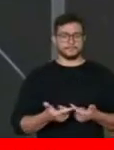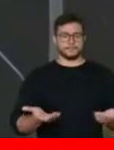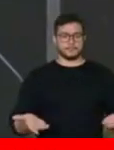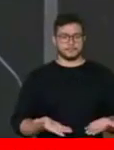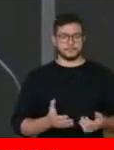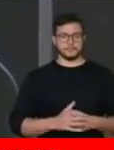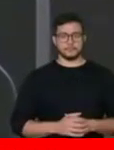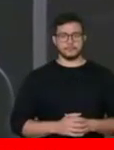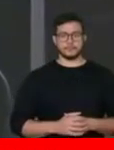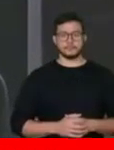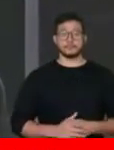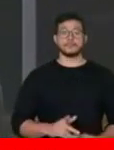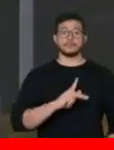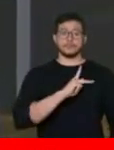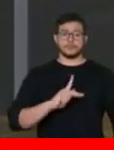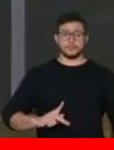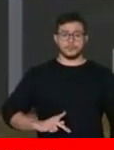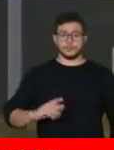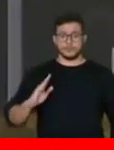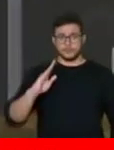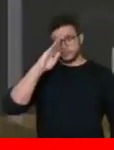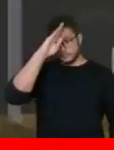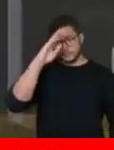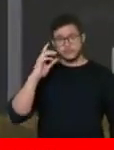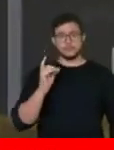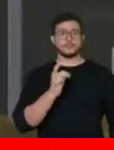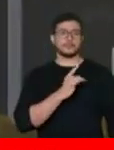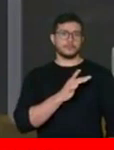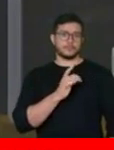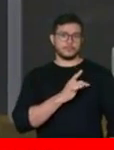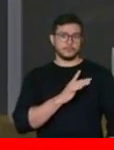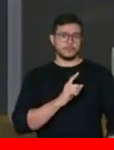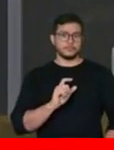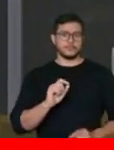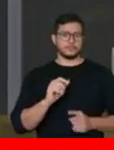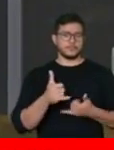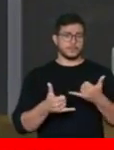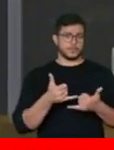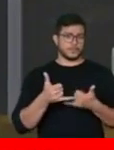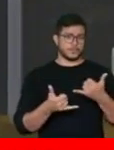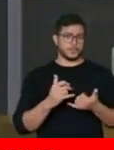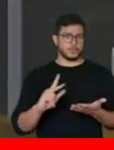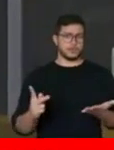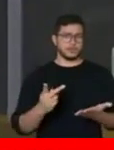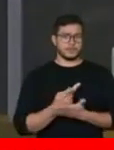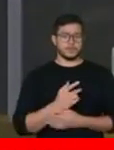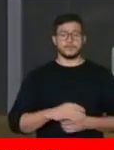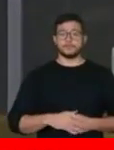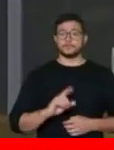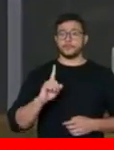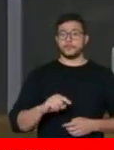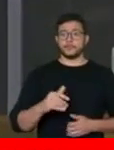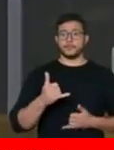O presidente Jair Bolsonaro anda com medo de um jogo. Um jogo que a América Latina vem julgando. É o